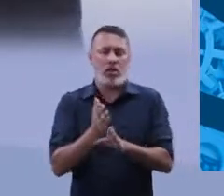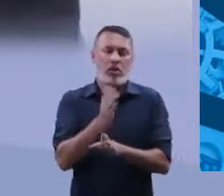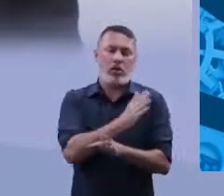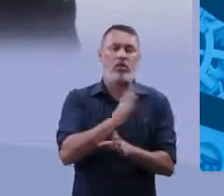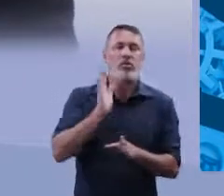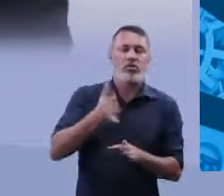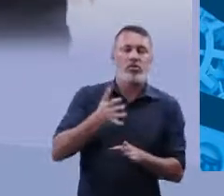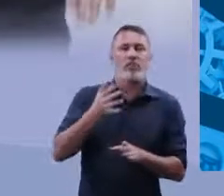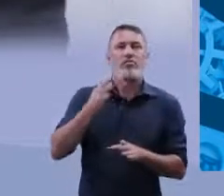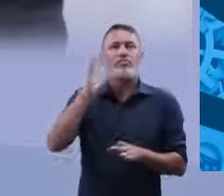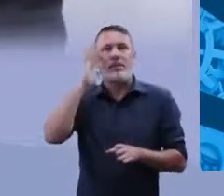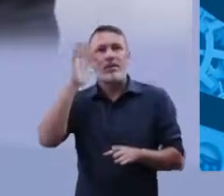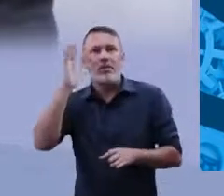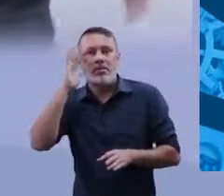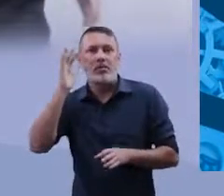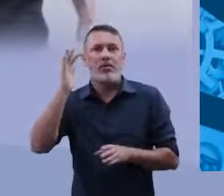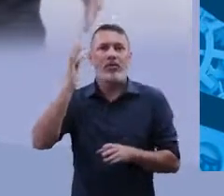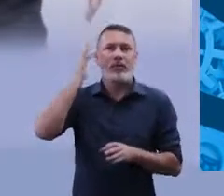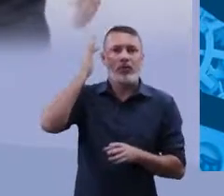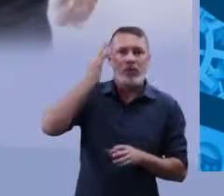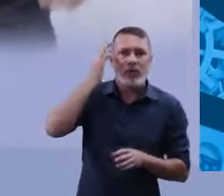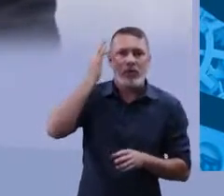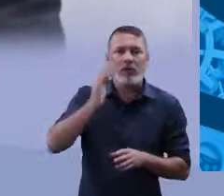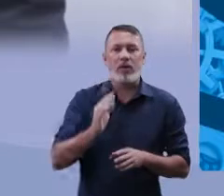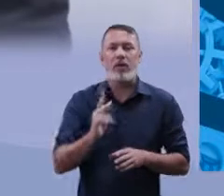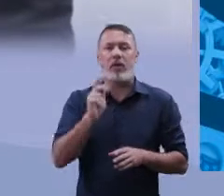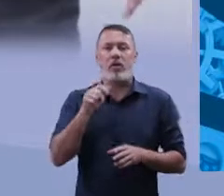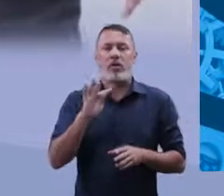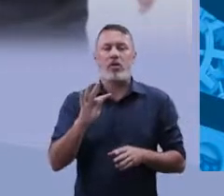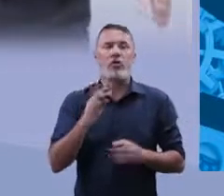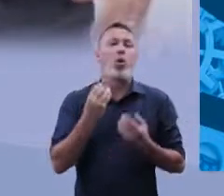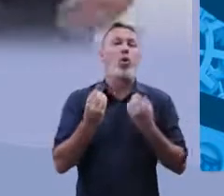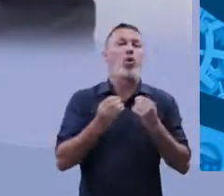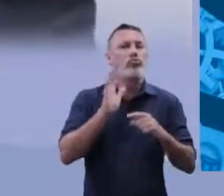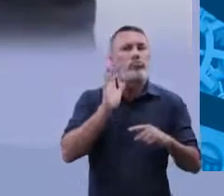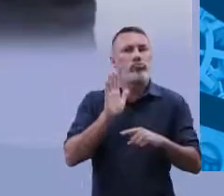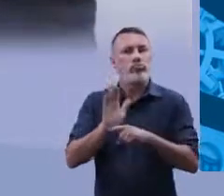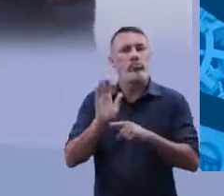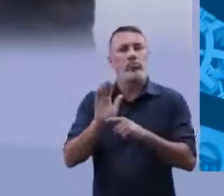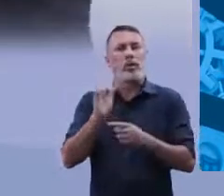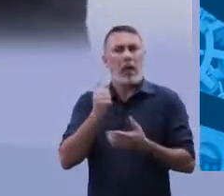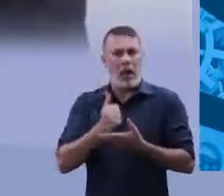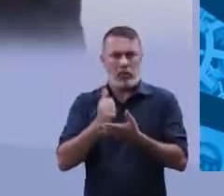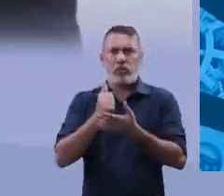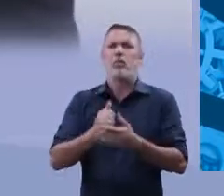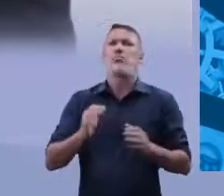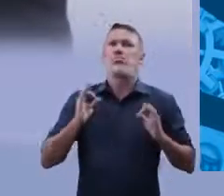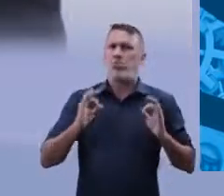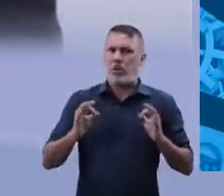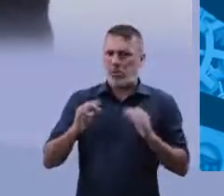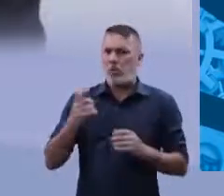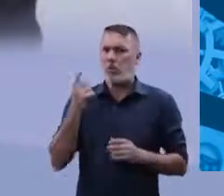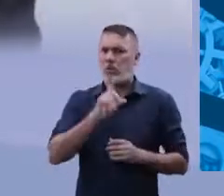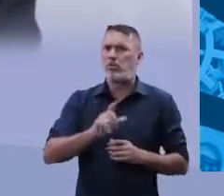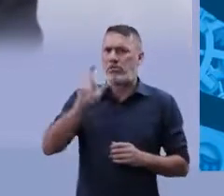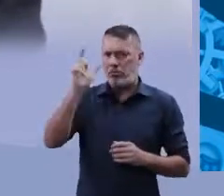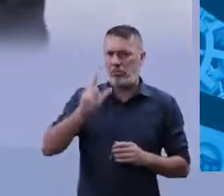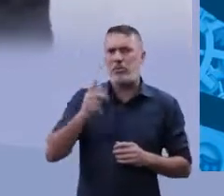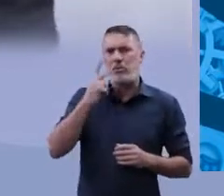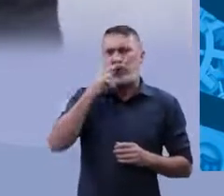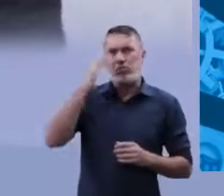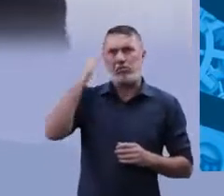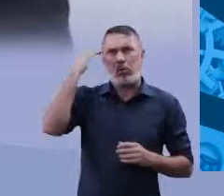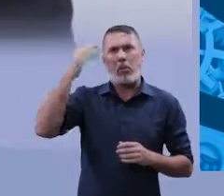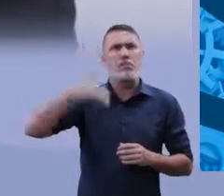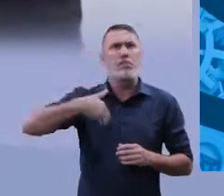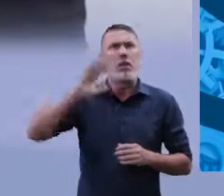vimos parte do seu pensamento, da sua filosofia, daquilo que ele pensava, da forma que ele colaborou e como colaborou, né? Vimos aí que Kant